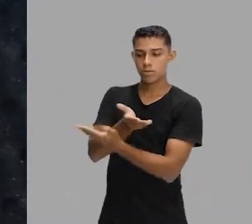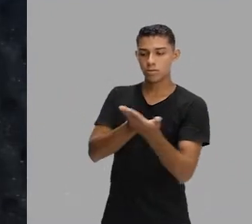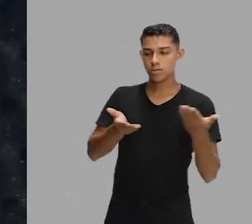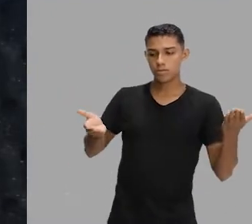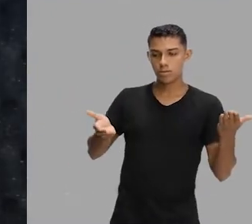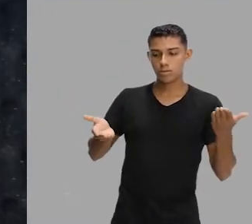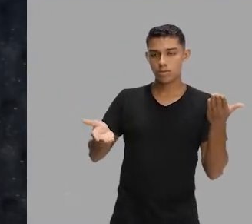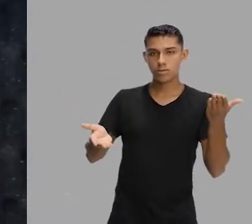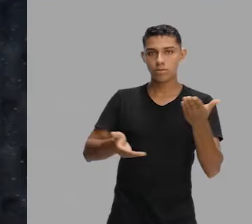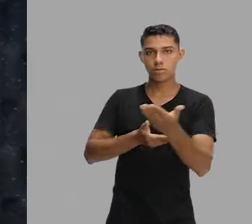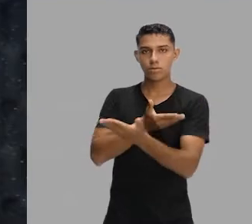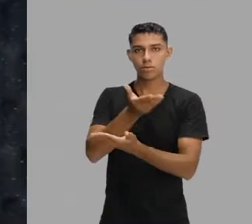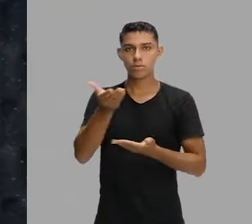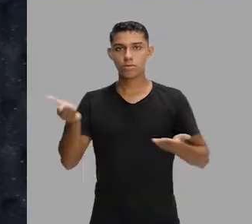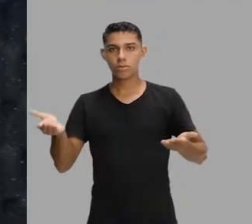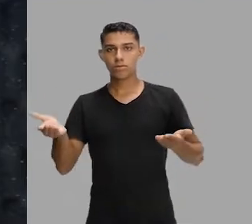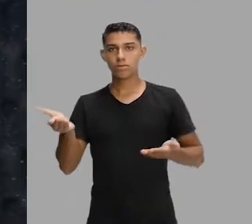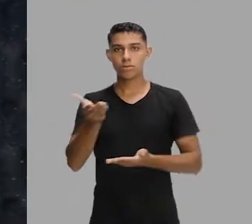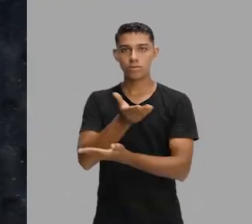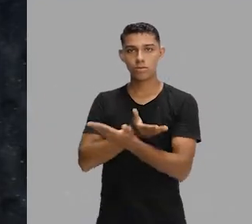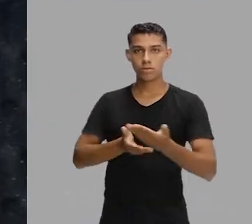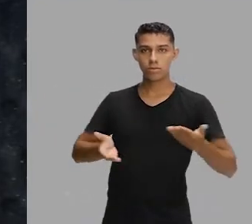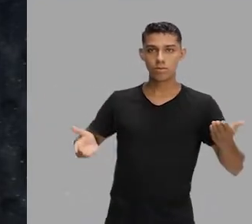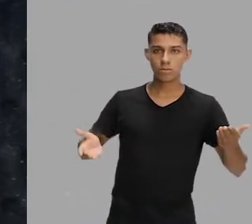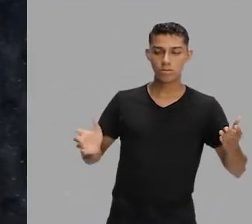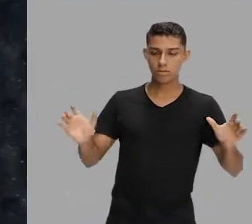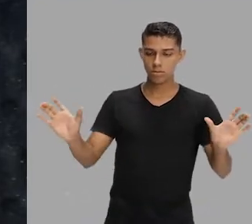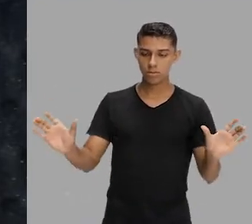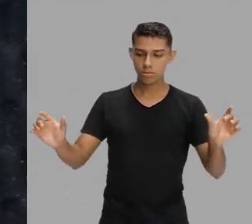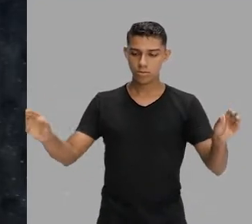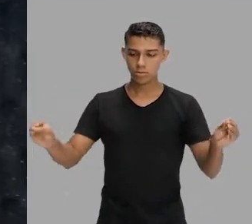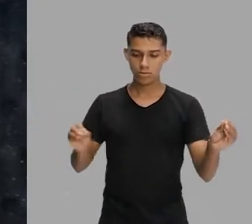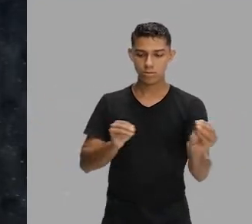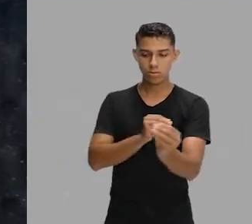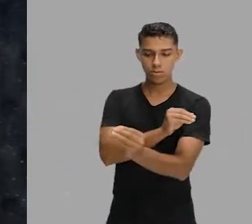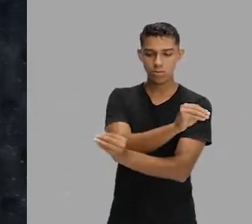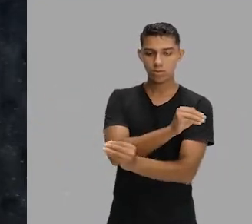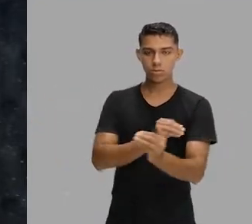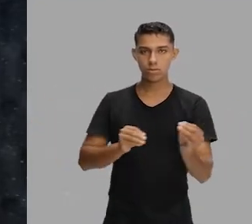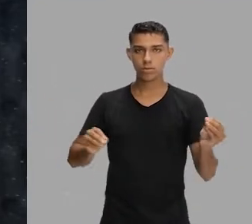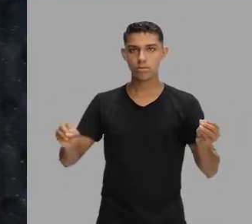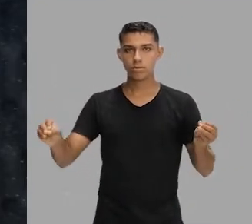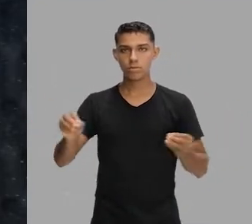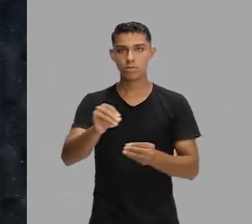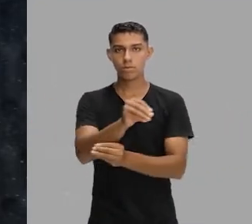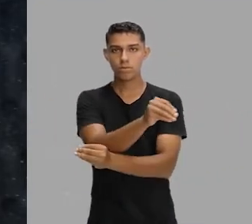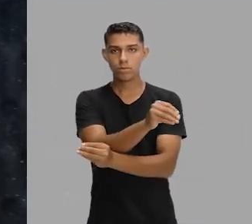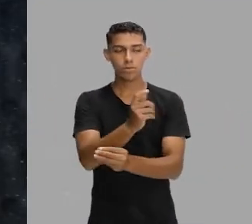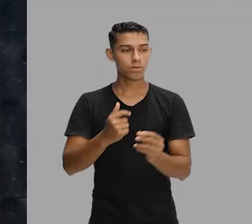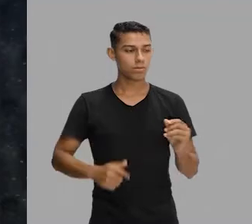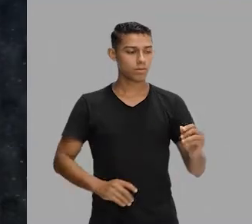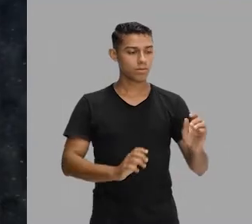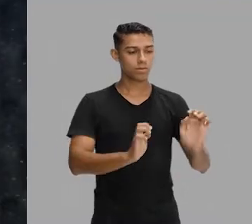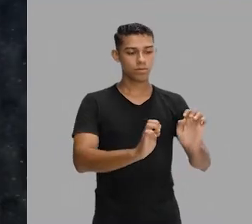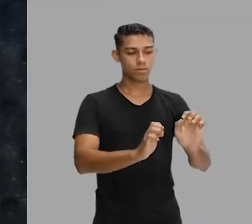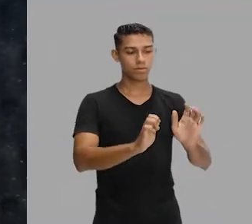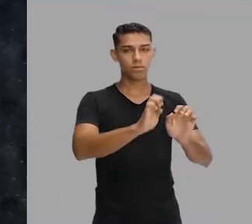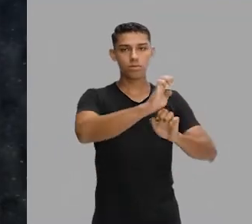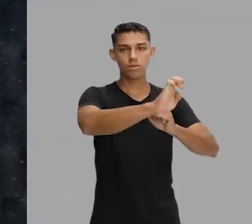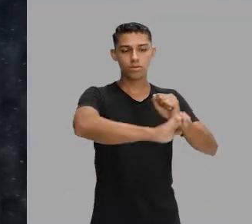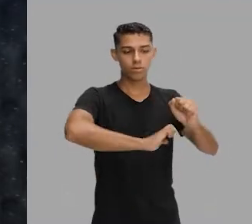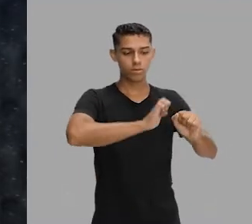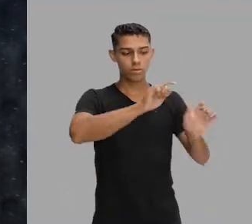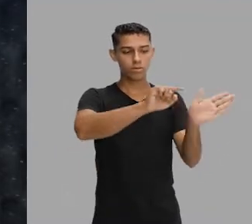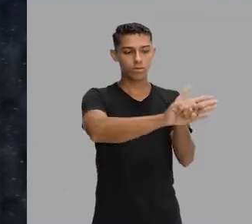compartilhamento dos elétrons, certo? Então, os átomos irão compartilhar um elétron de